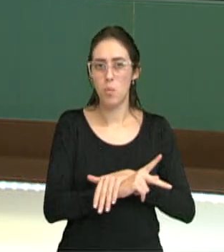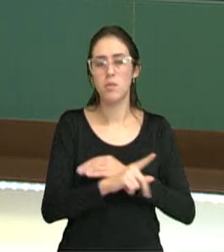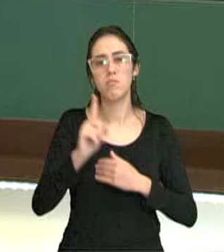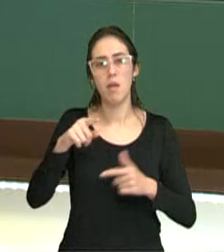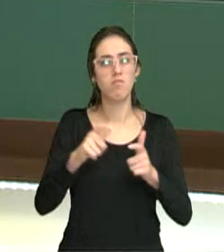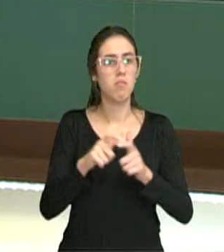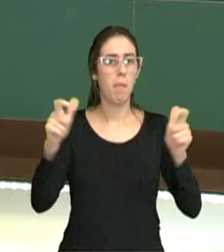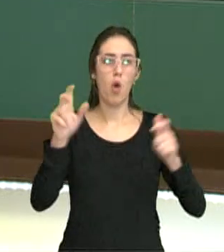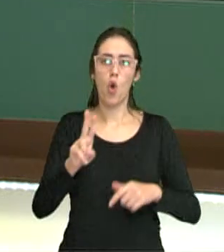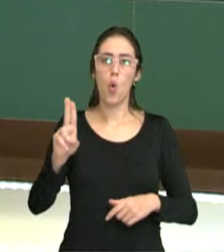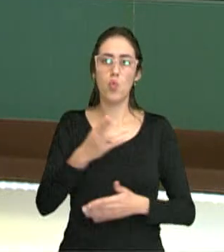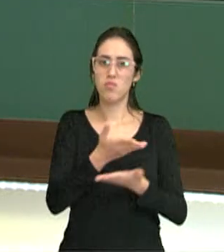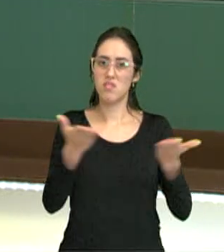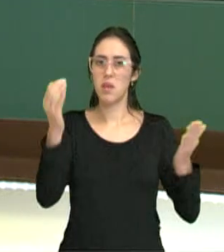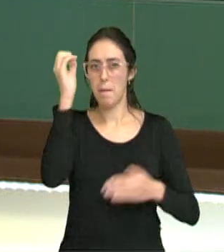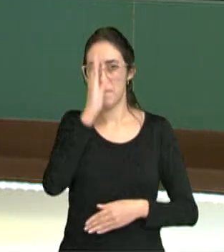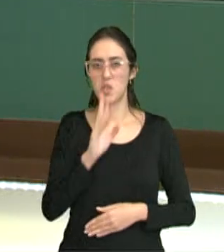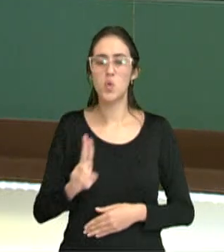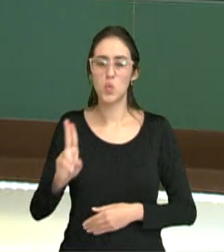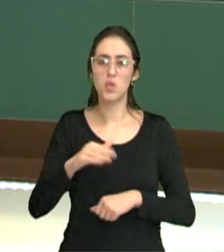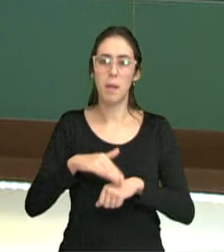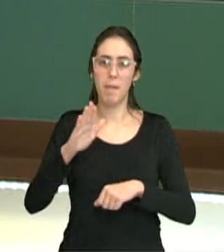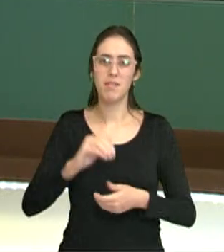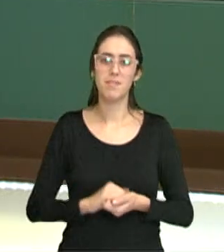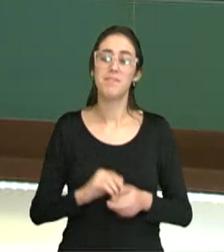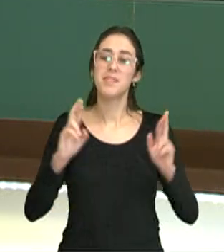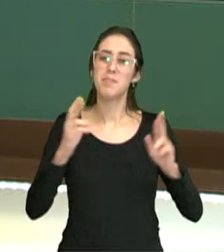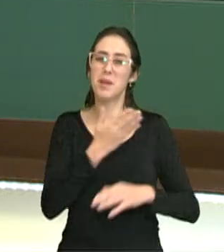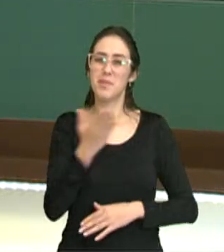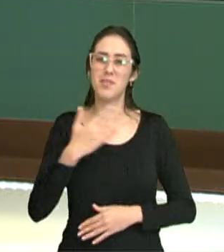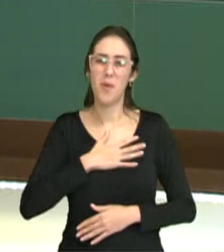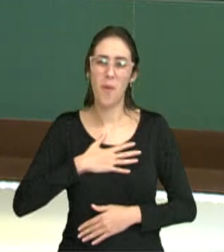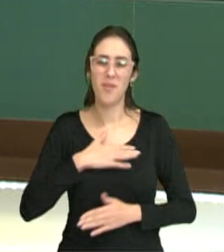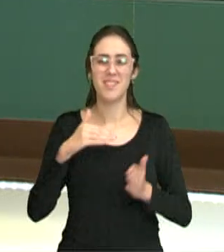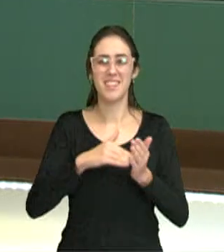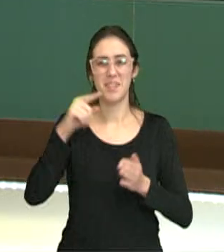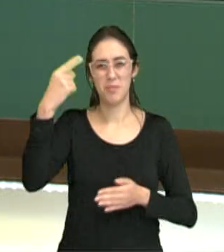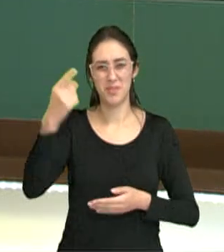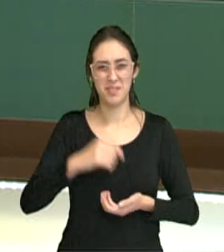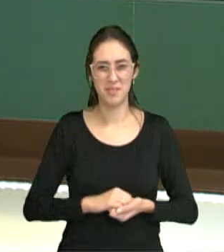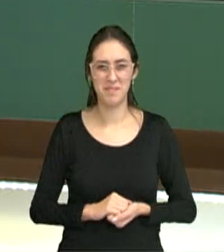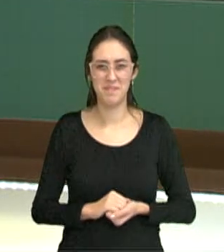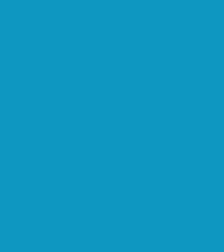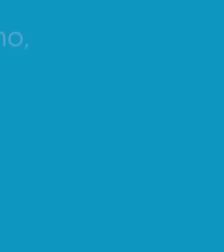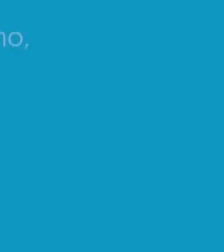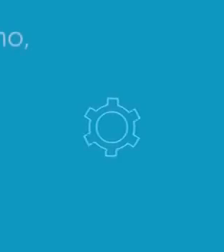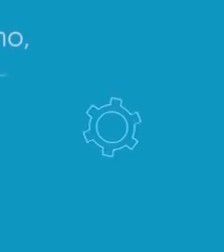investimento mais querido da população brasileira. Espero que vocês tenham gostado e até breve.